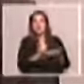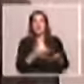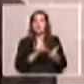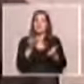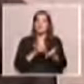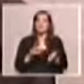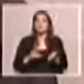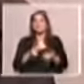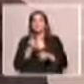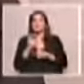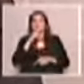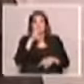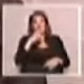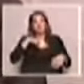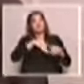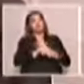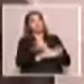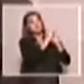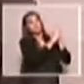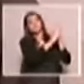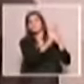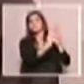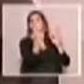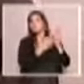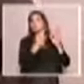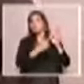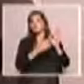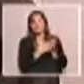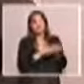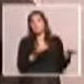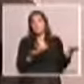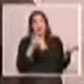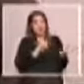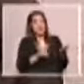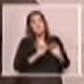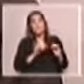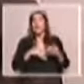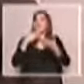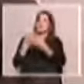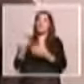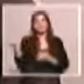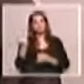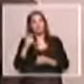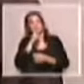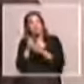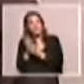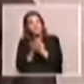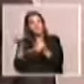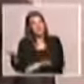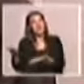que se calhar na minha prateleira ou era mais um ou não estava a ser utilizado e pode ser muito mais útil na prateleira de uma qualquer instituição que possa